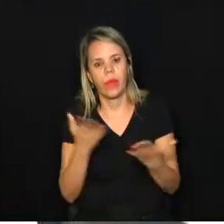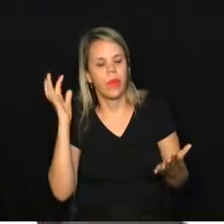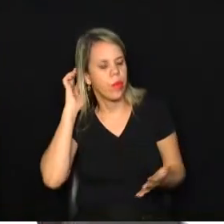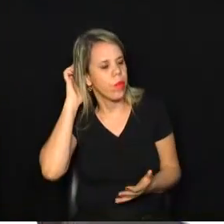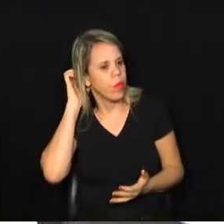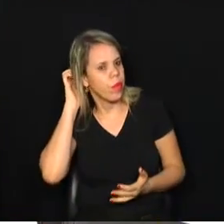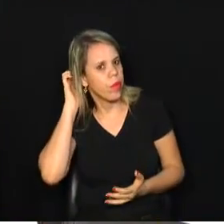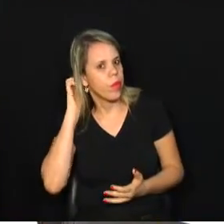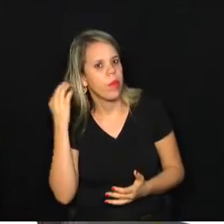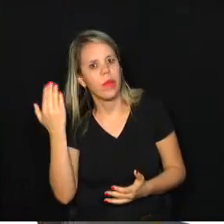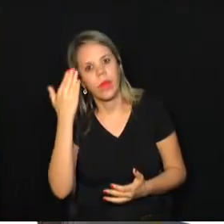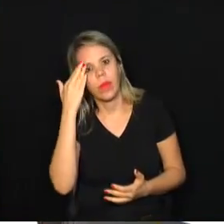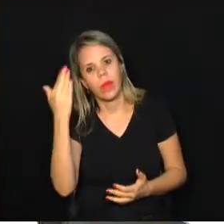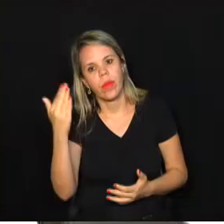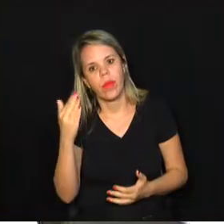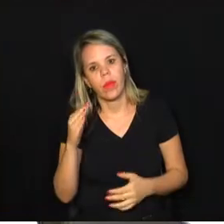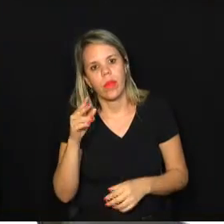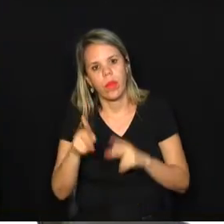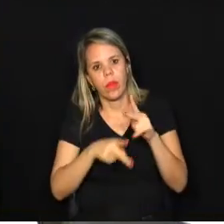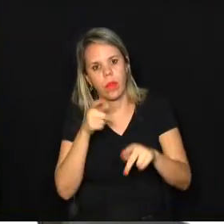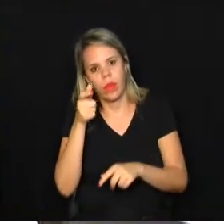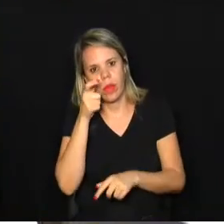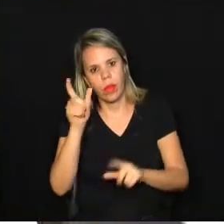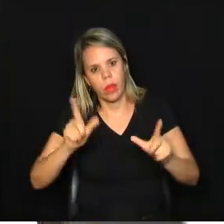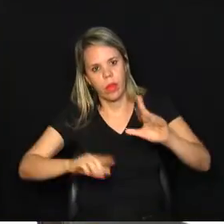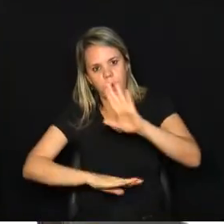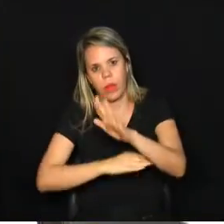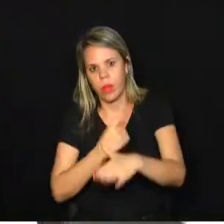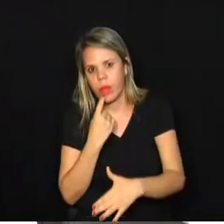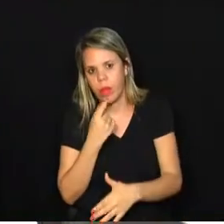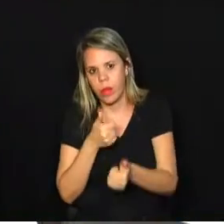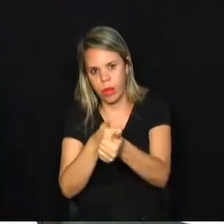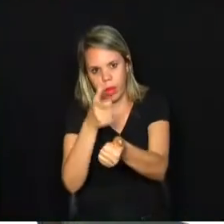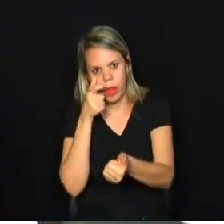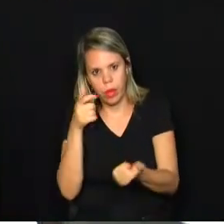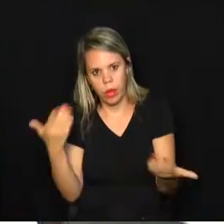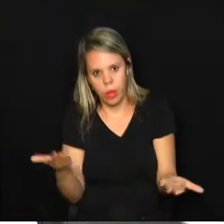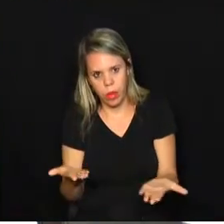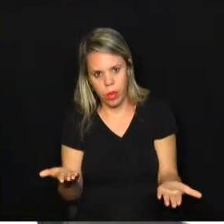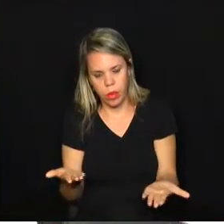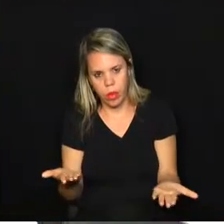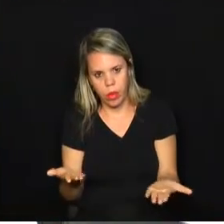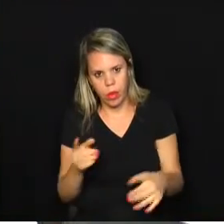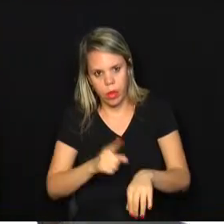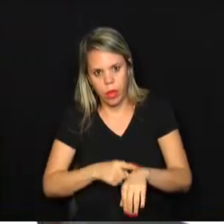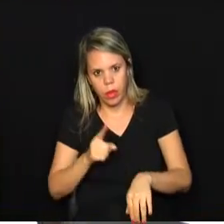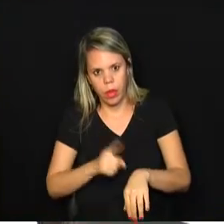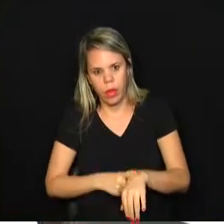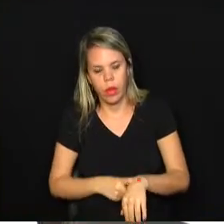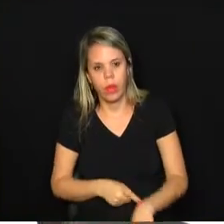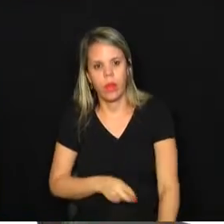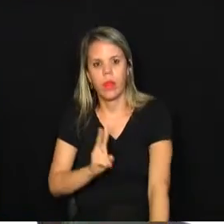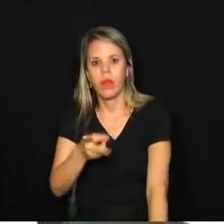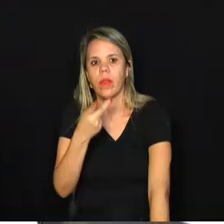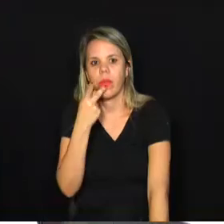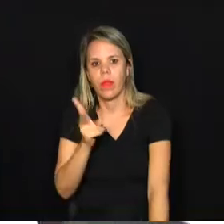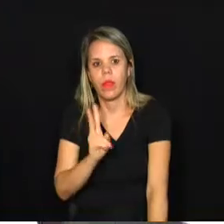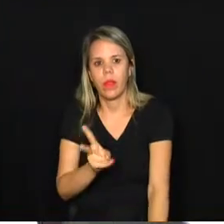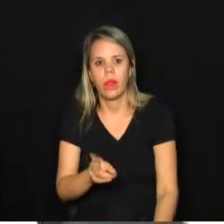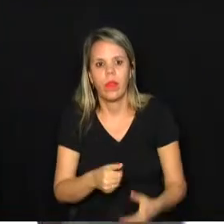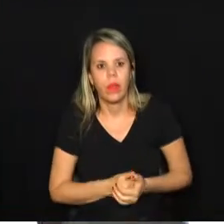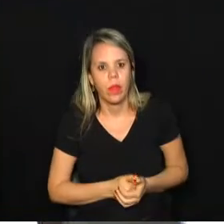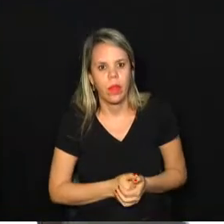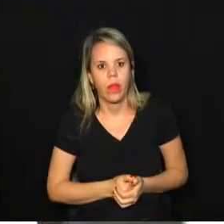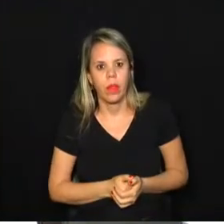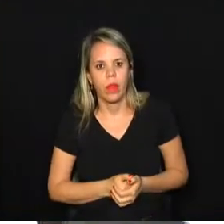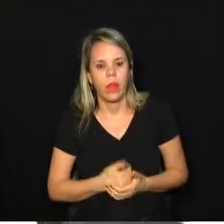todos, agradecer aos telespectadores da TV Câmara que nos acompanharam até este momento, como eu sempre digo, é sempre sinal